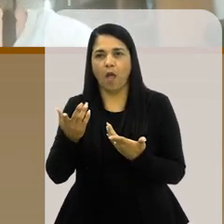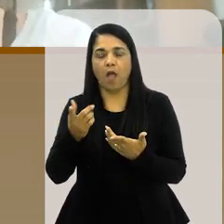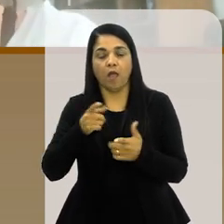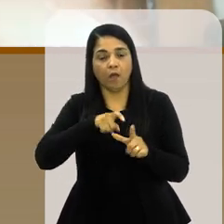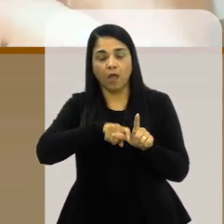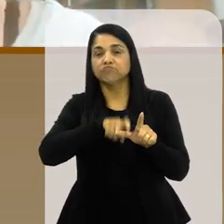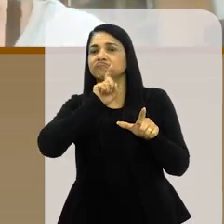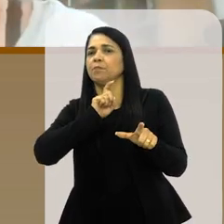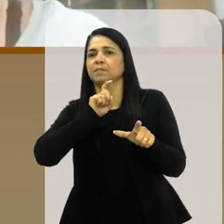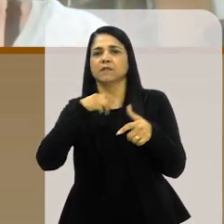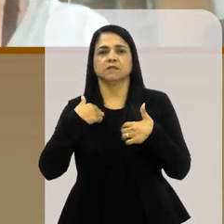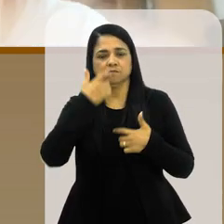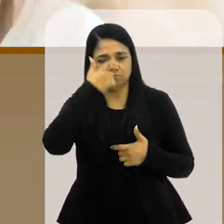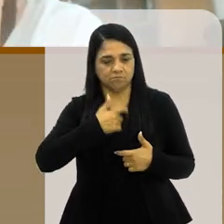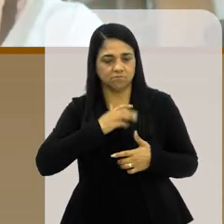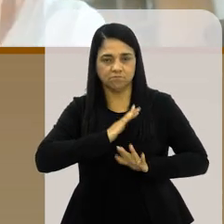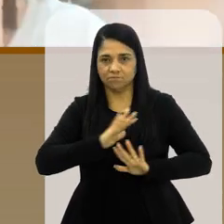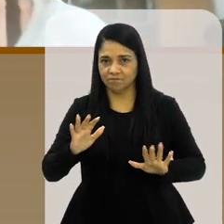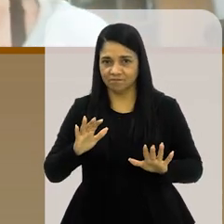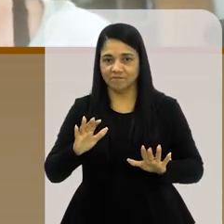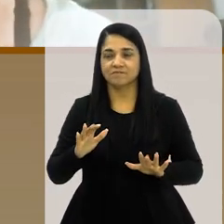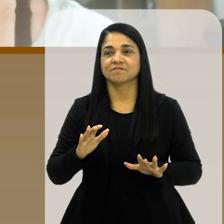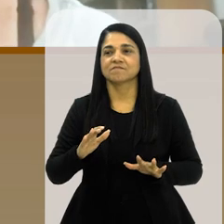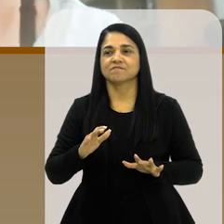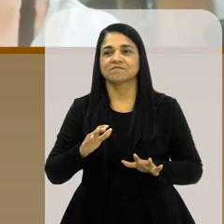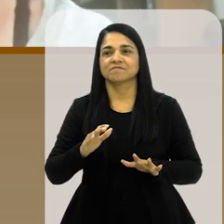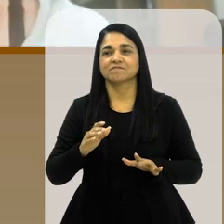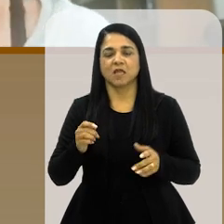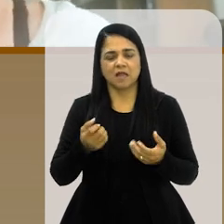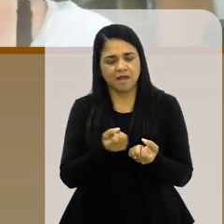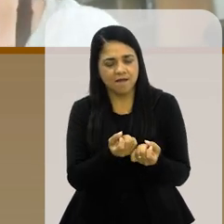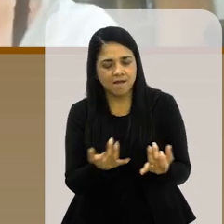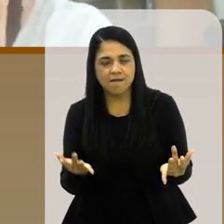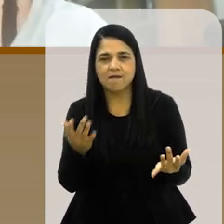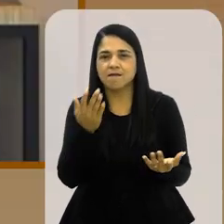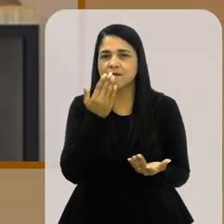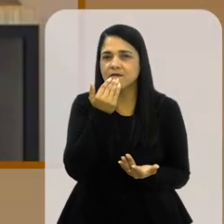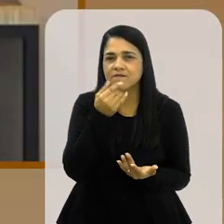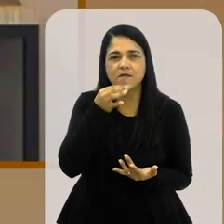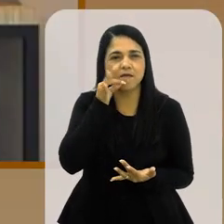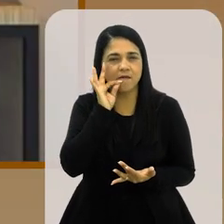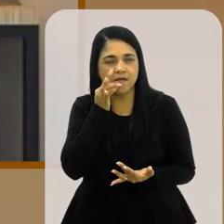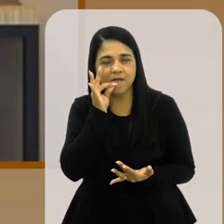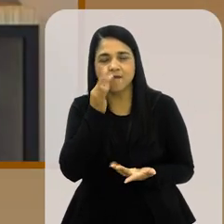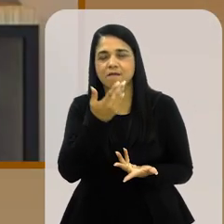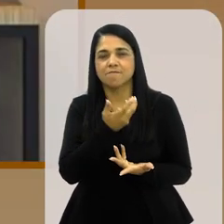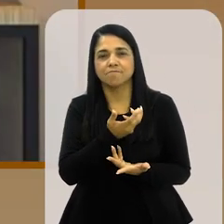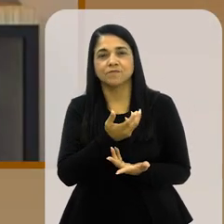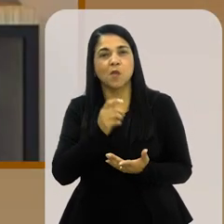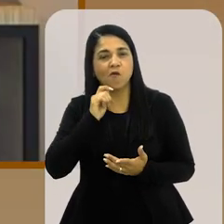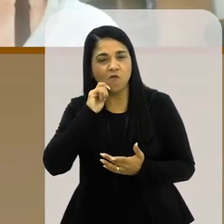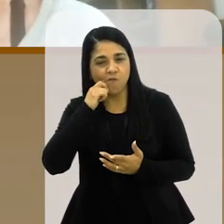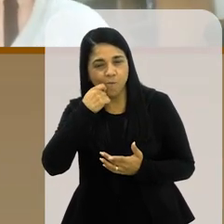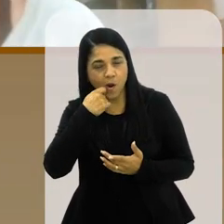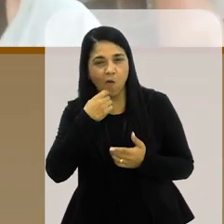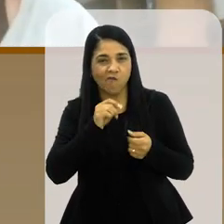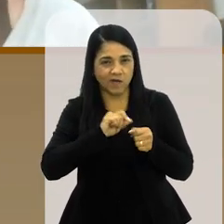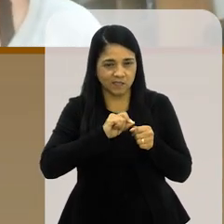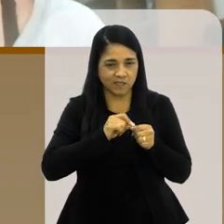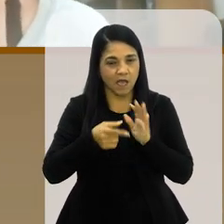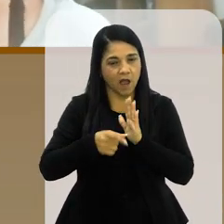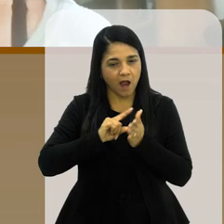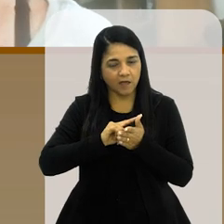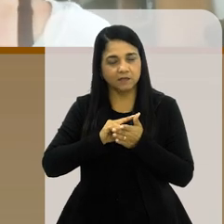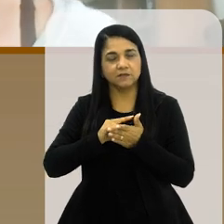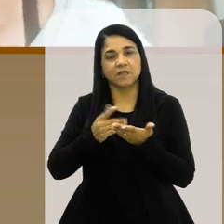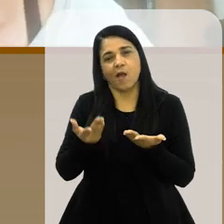alguma ser coisa. independente, né? Eu sou independente, eu dou o café da manhã, maravilhoso. Eu fazia o pão, mas eu vou pedir